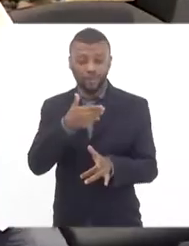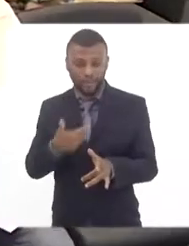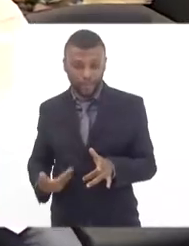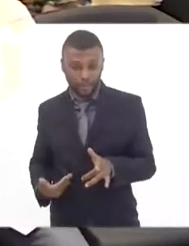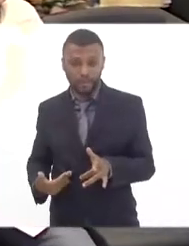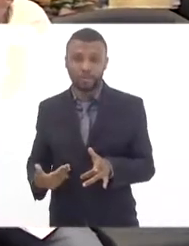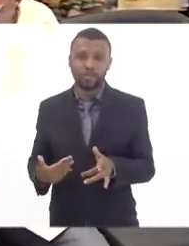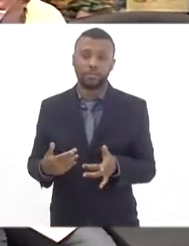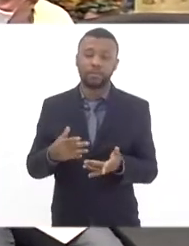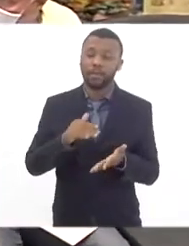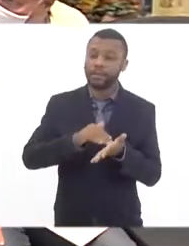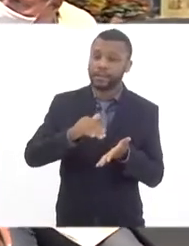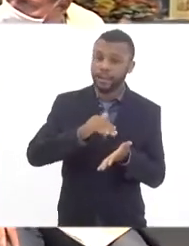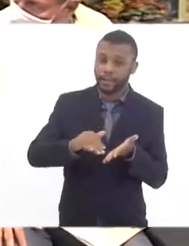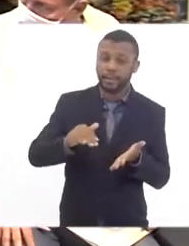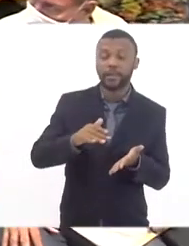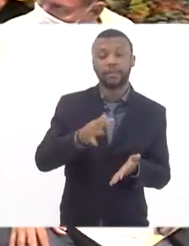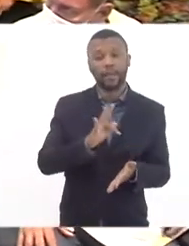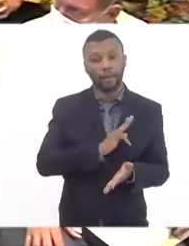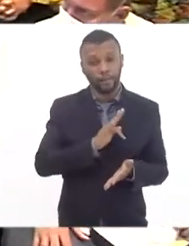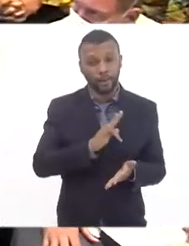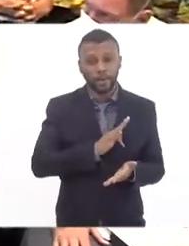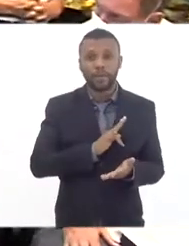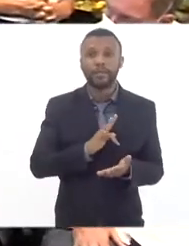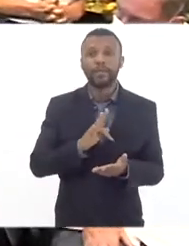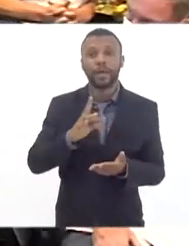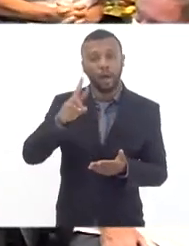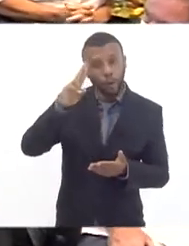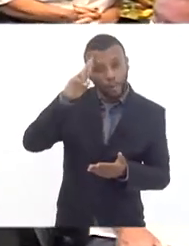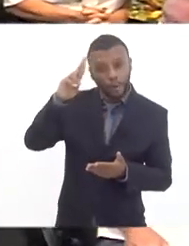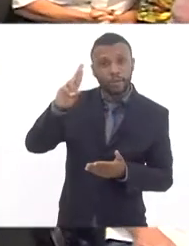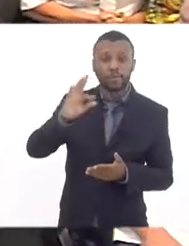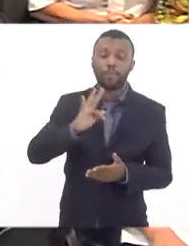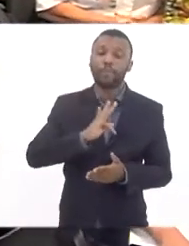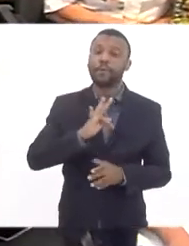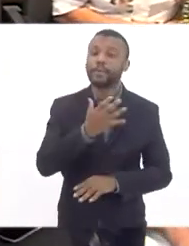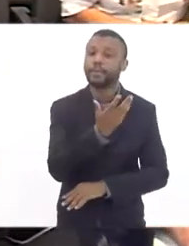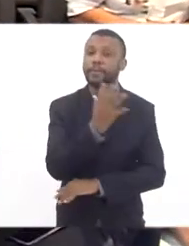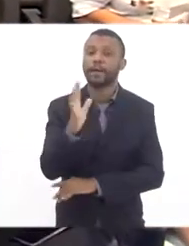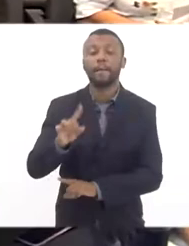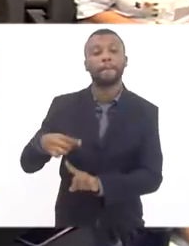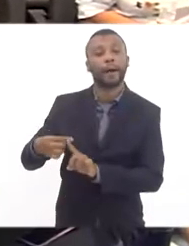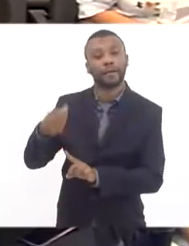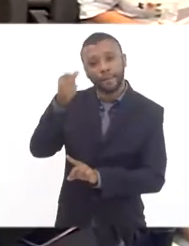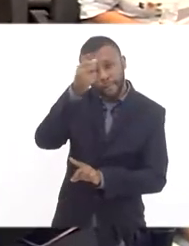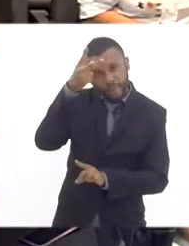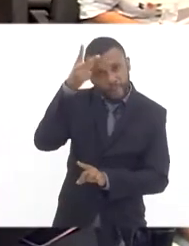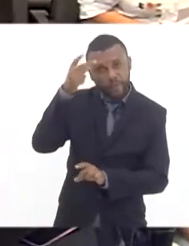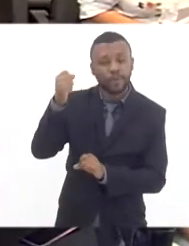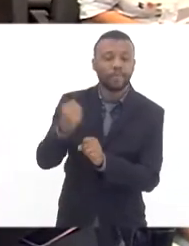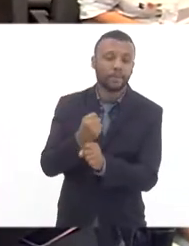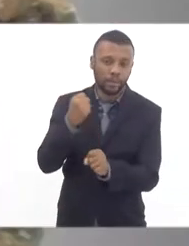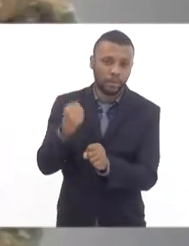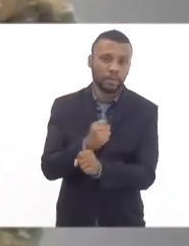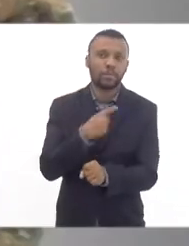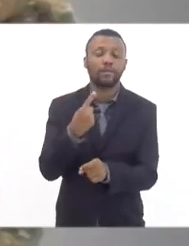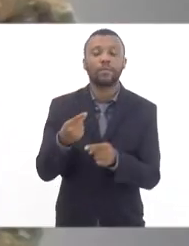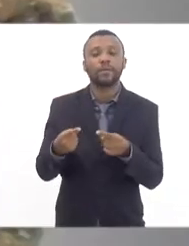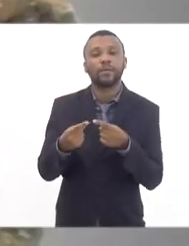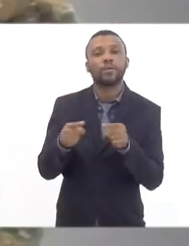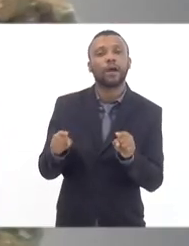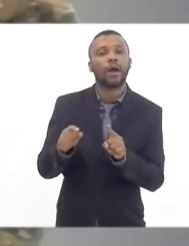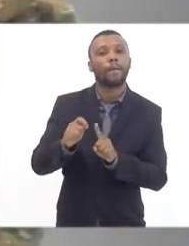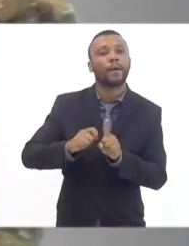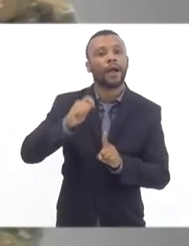de Estado, Polícia Militar, Comando de Polícia Ambiental e a Prefeitura, que vai está fazendo a obra. Nós vamos inaugurar em abril